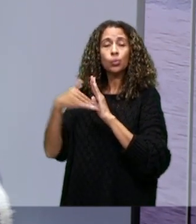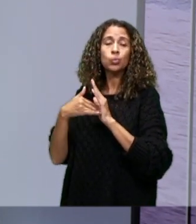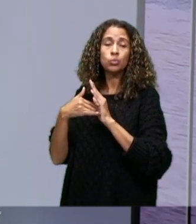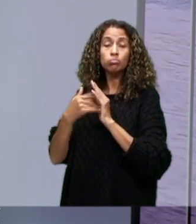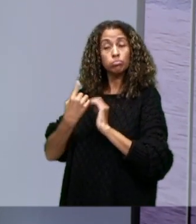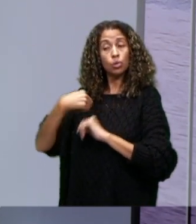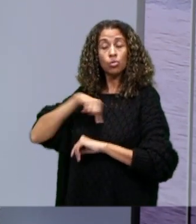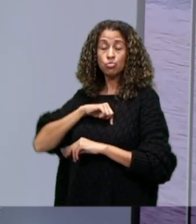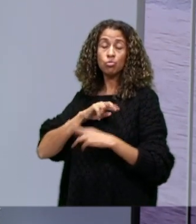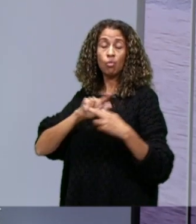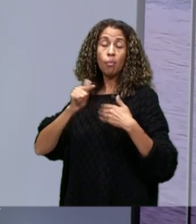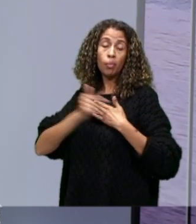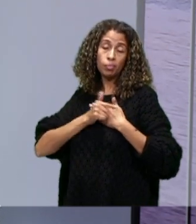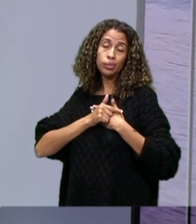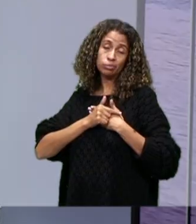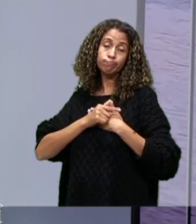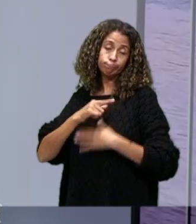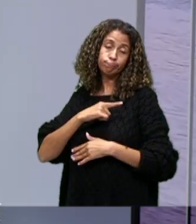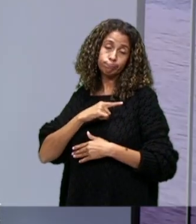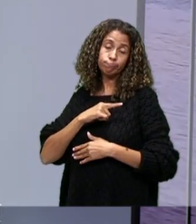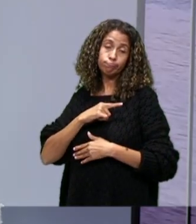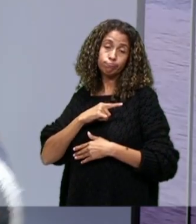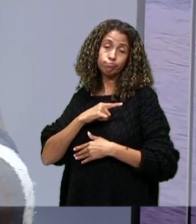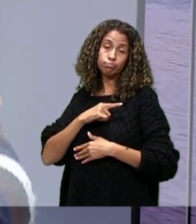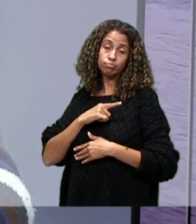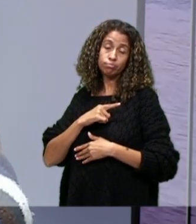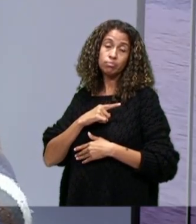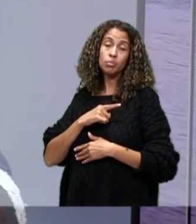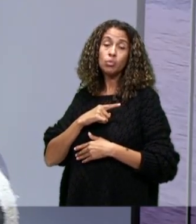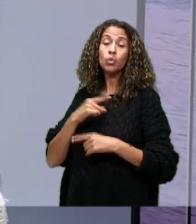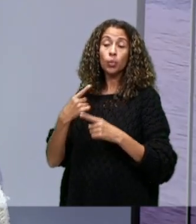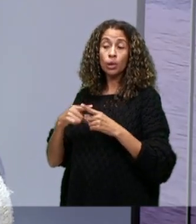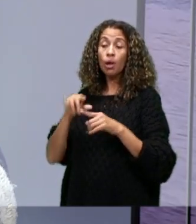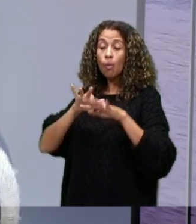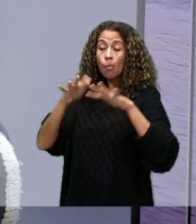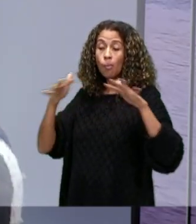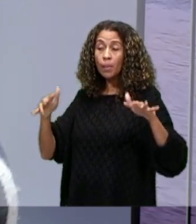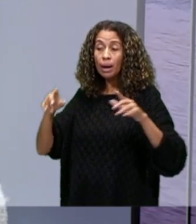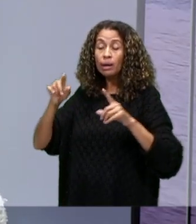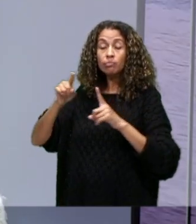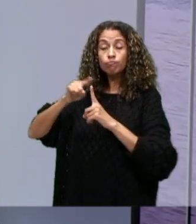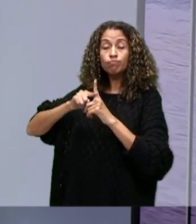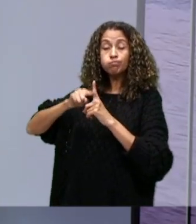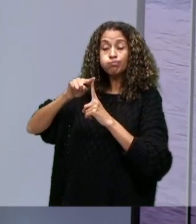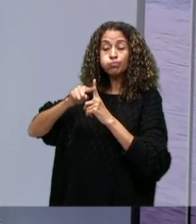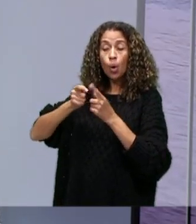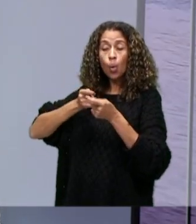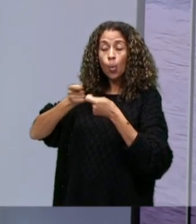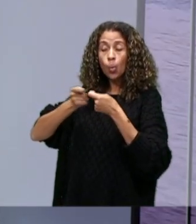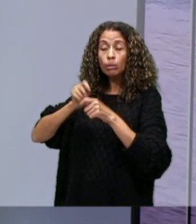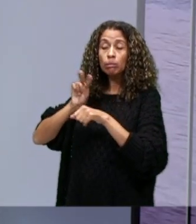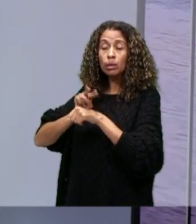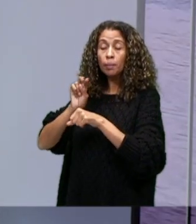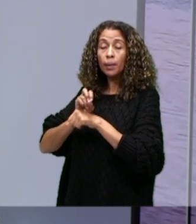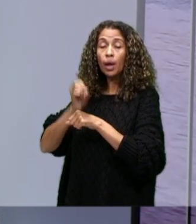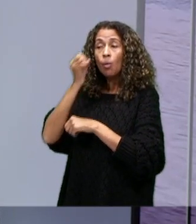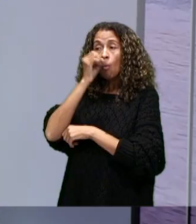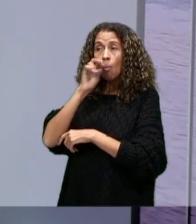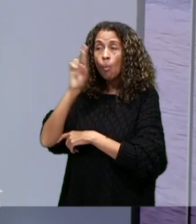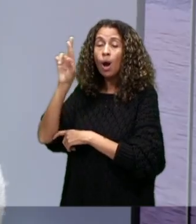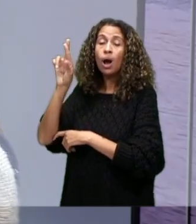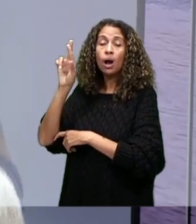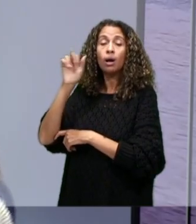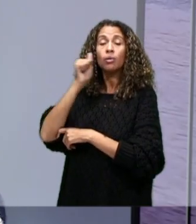um papel ambiental fantástico, a regulação do clima da Terra, a produção de oxigênio, né?